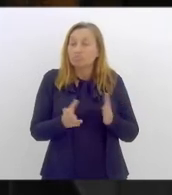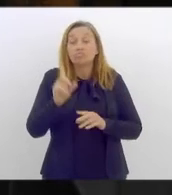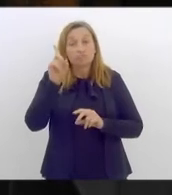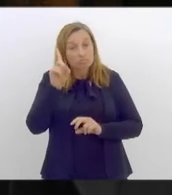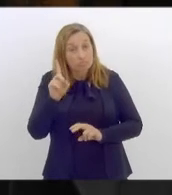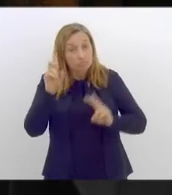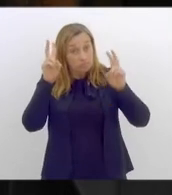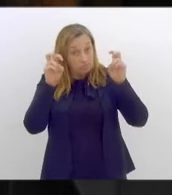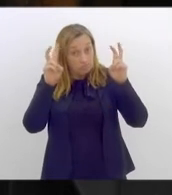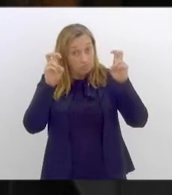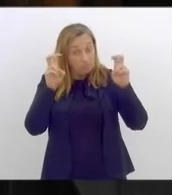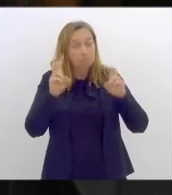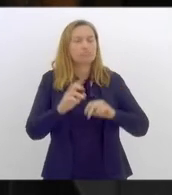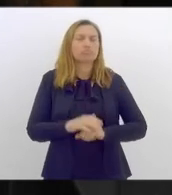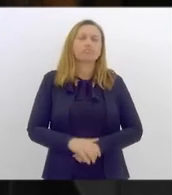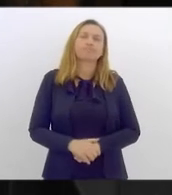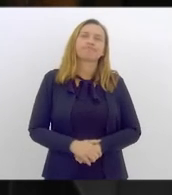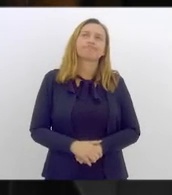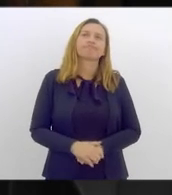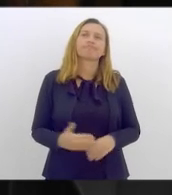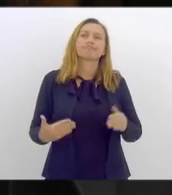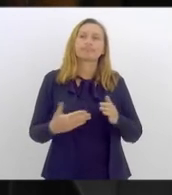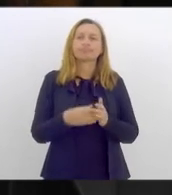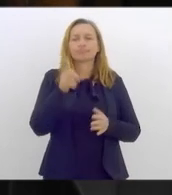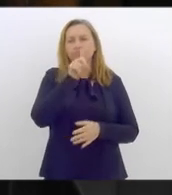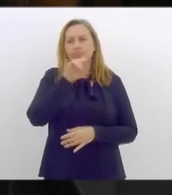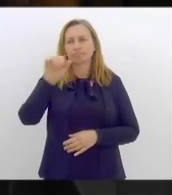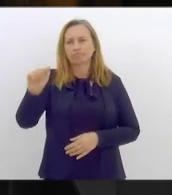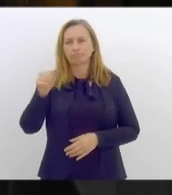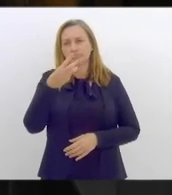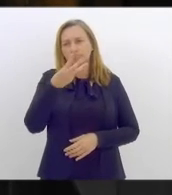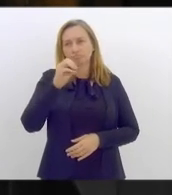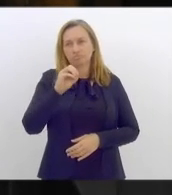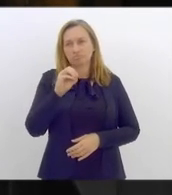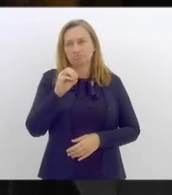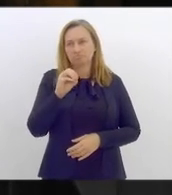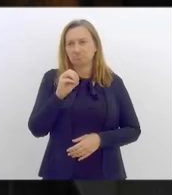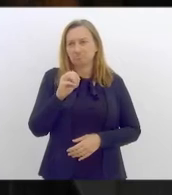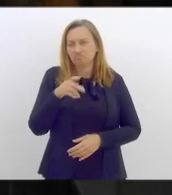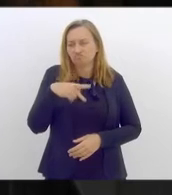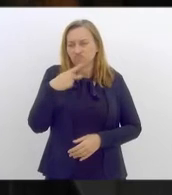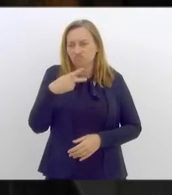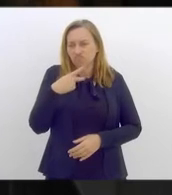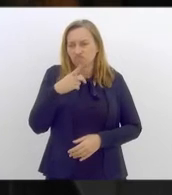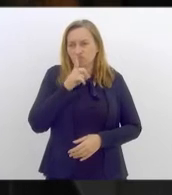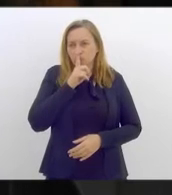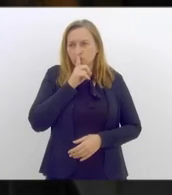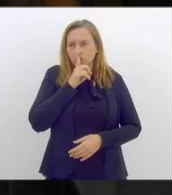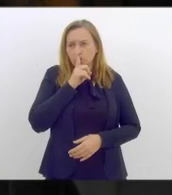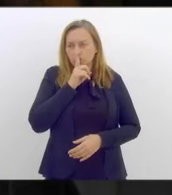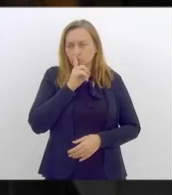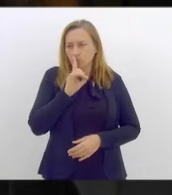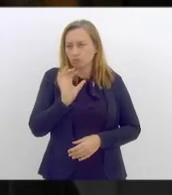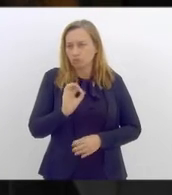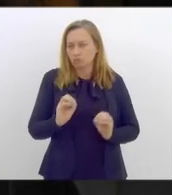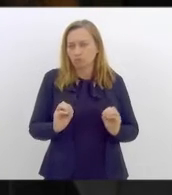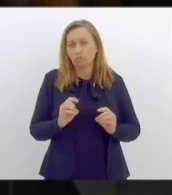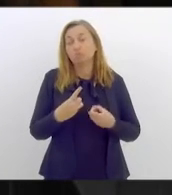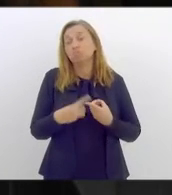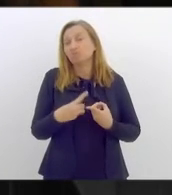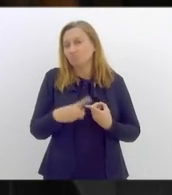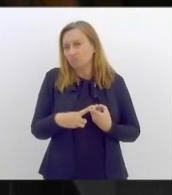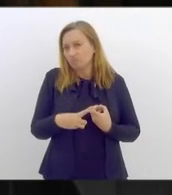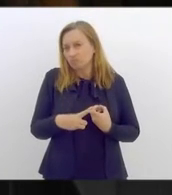tema que até o dia 30 ninguém quer falar sobre ele porque